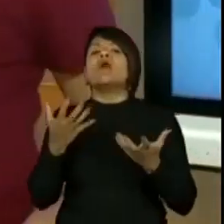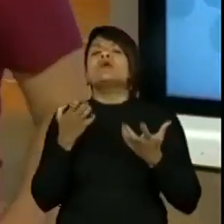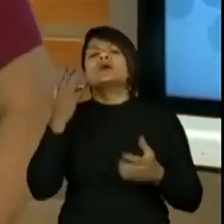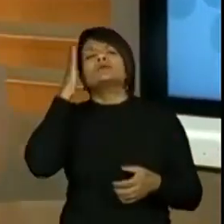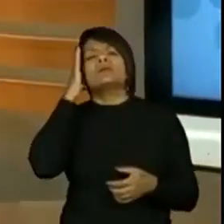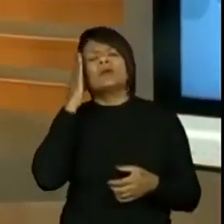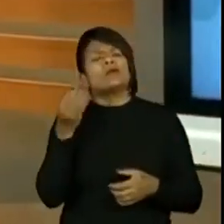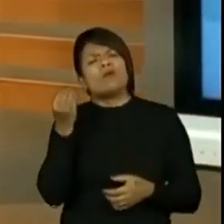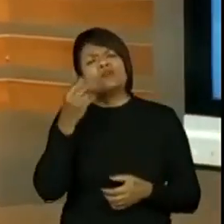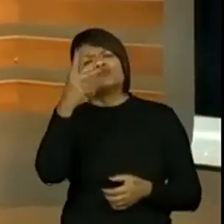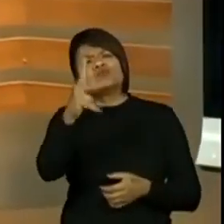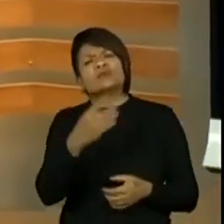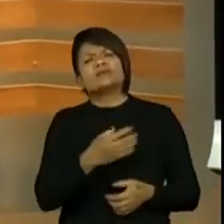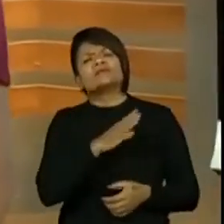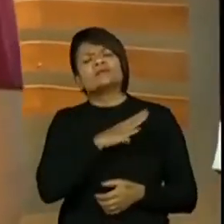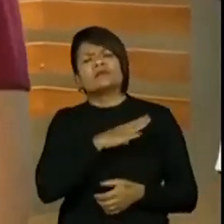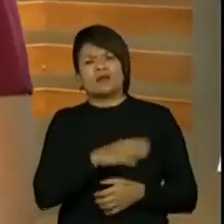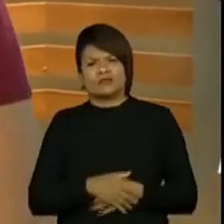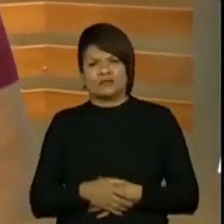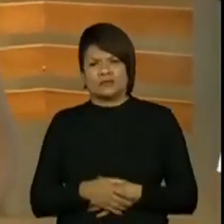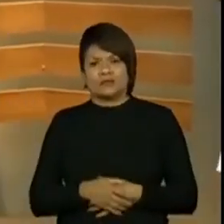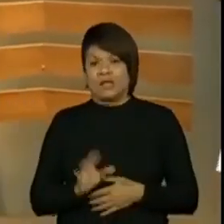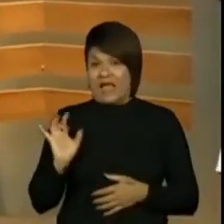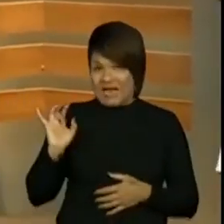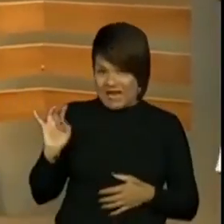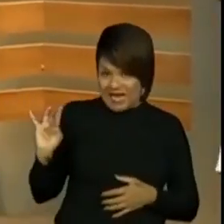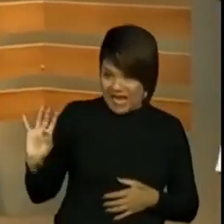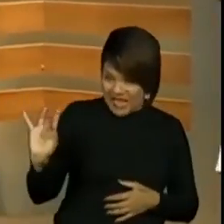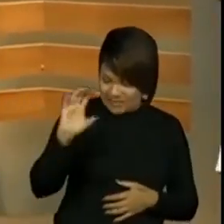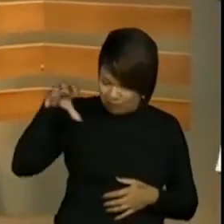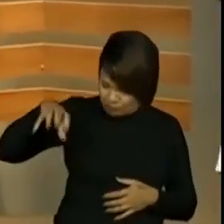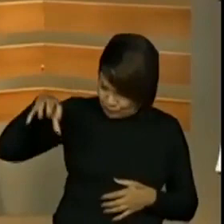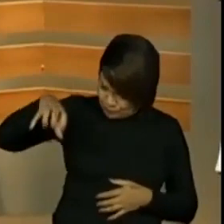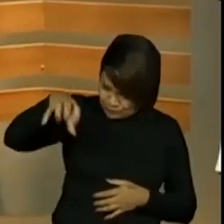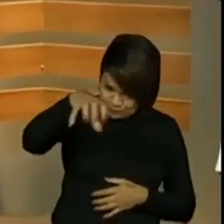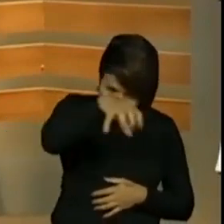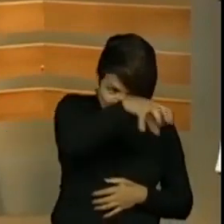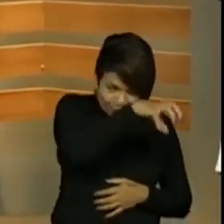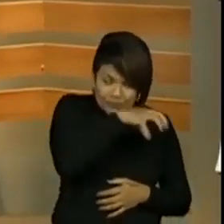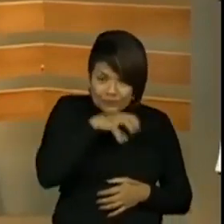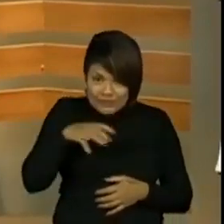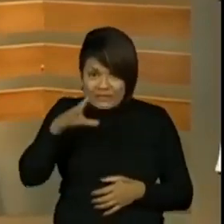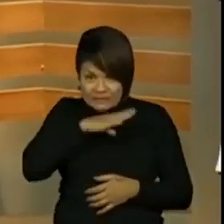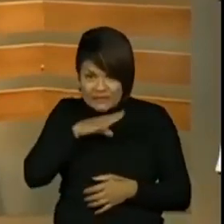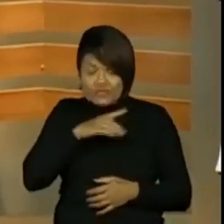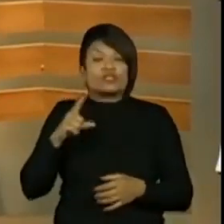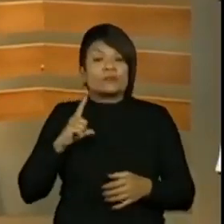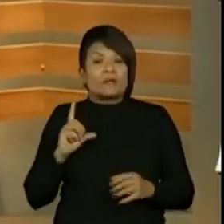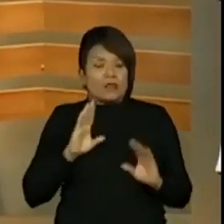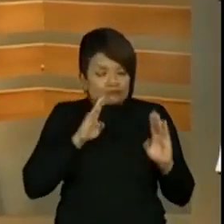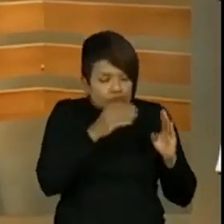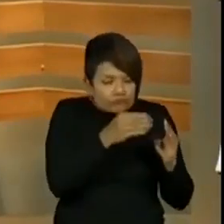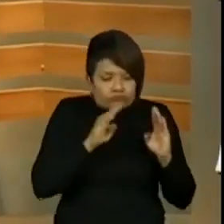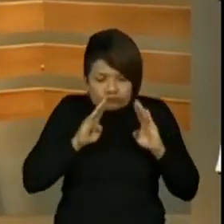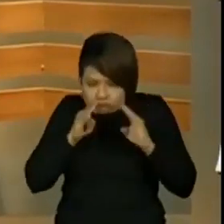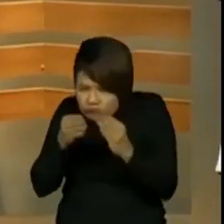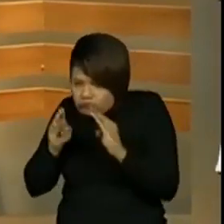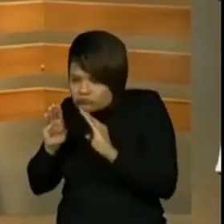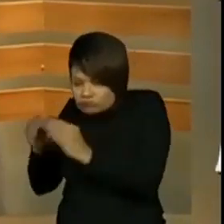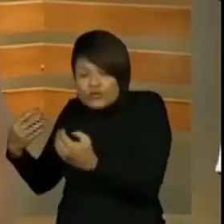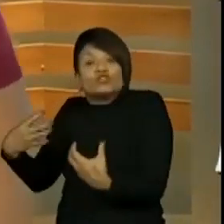cidade. Cada cidade tem uma característica muito específica. Lógico, tem cidades que têm mais de